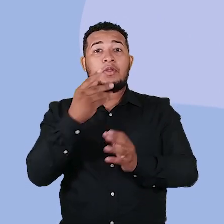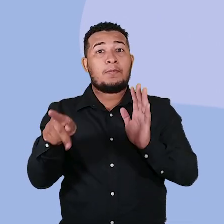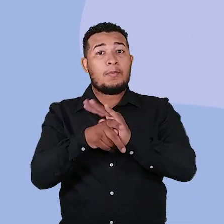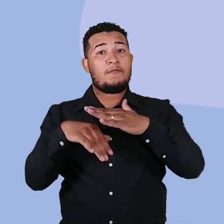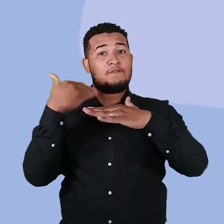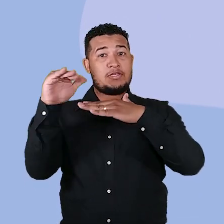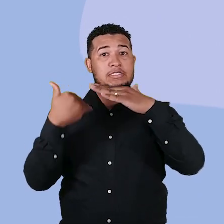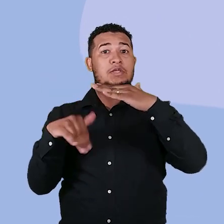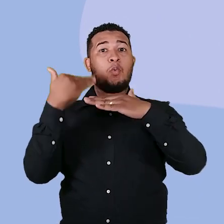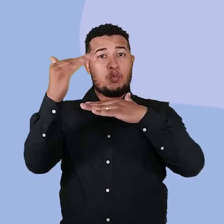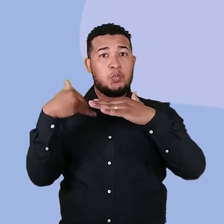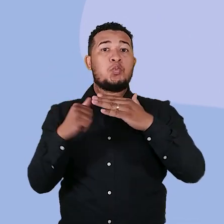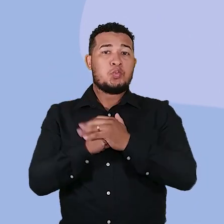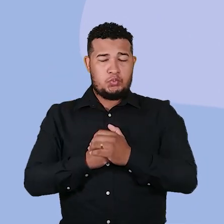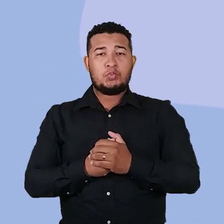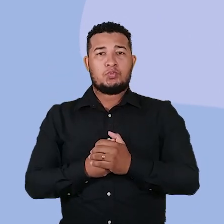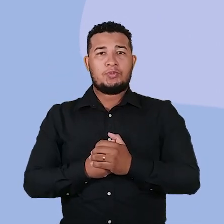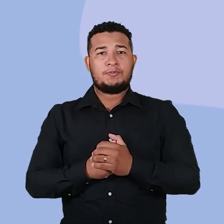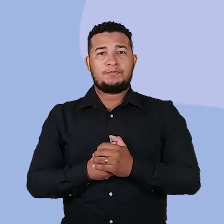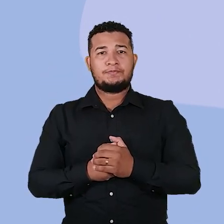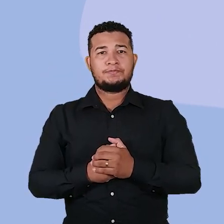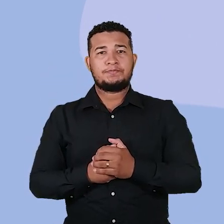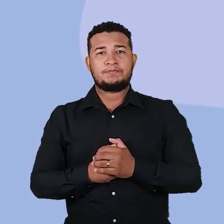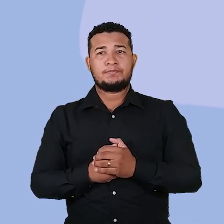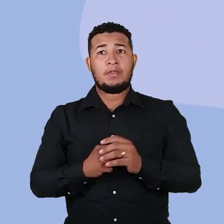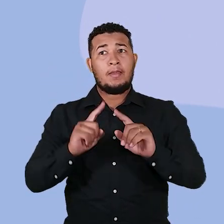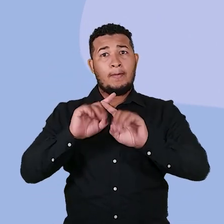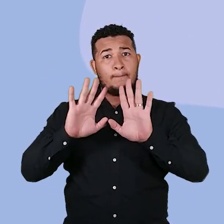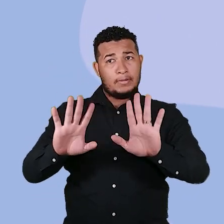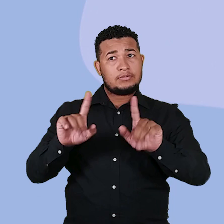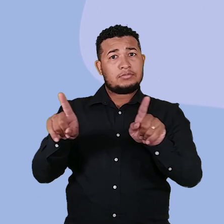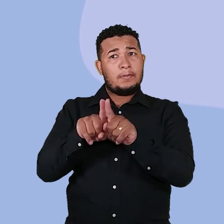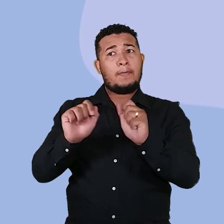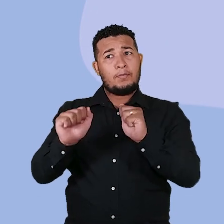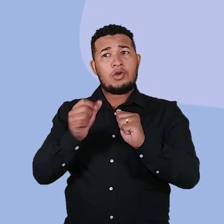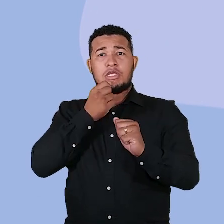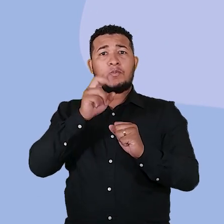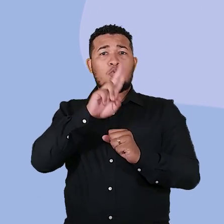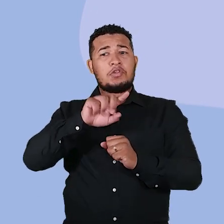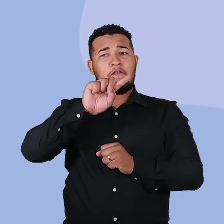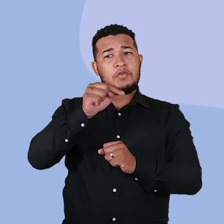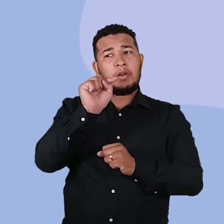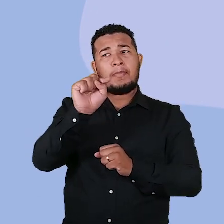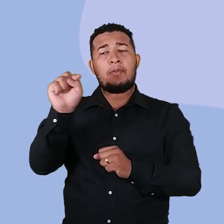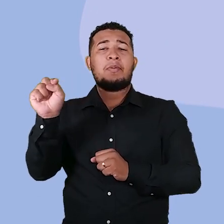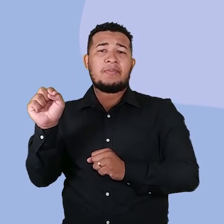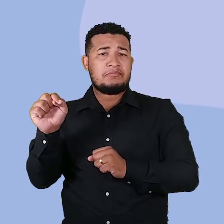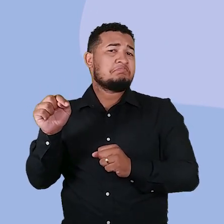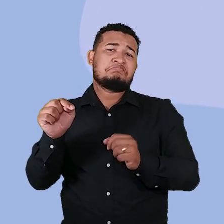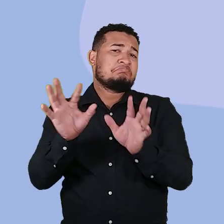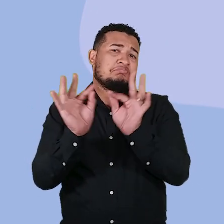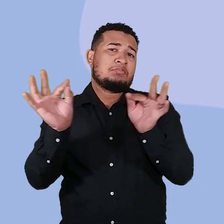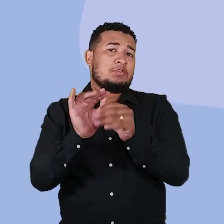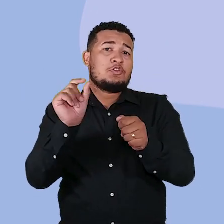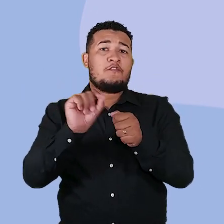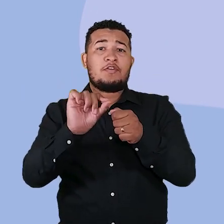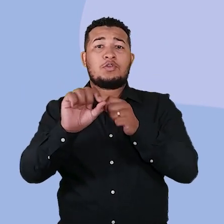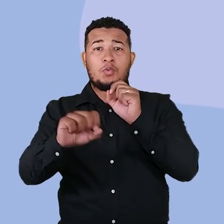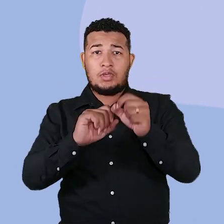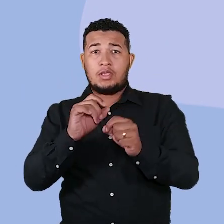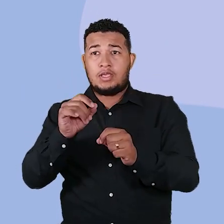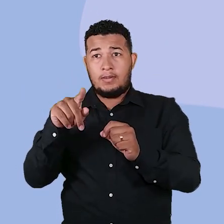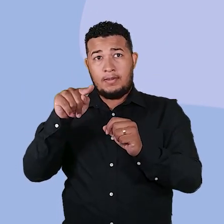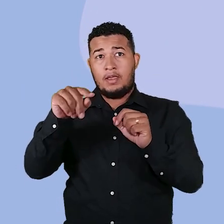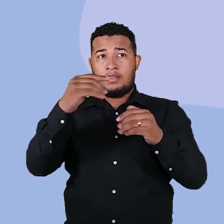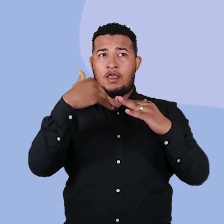probabilidade na forma de fração você é um para dois é mas pode ser na forma decimal é só você